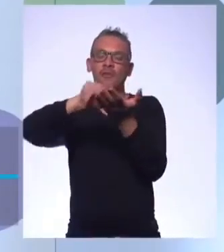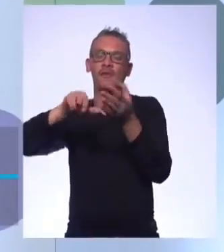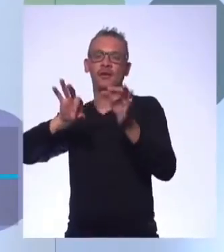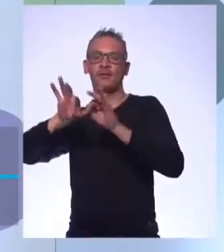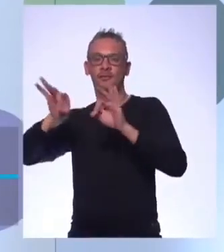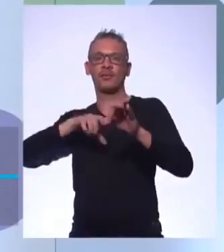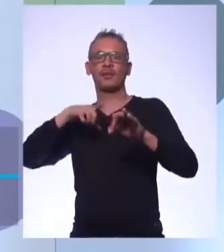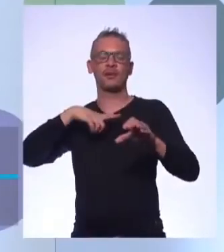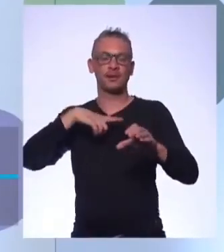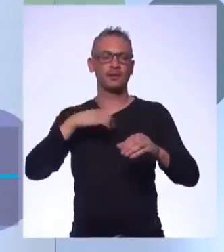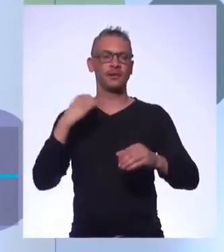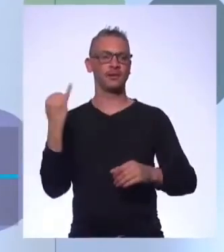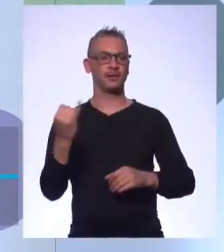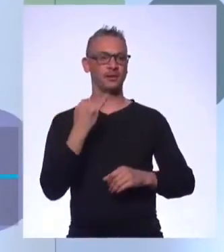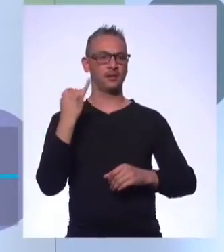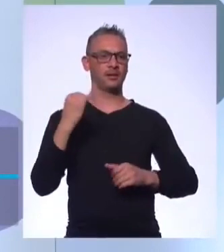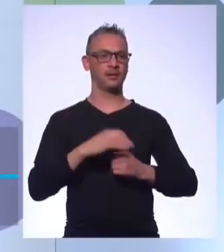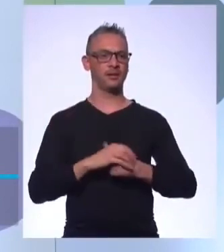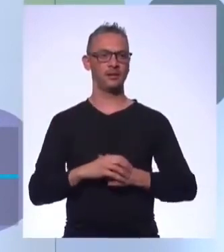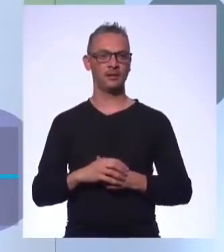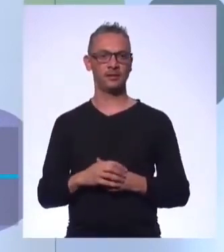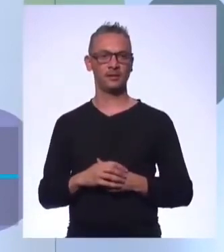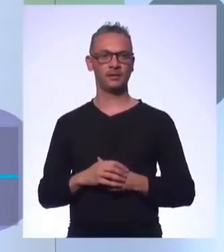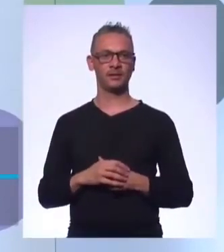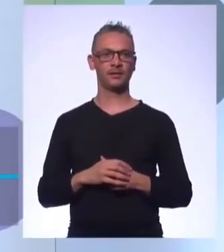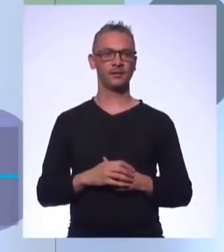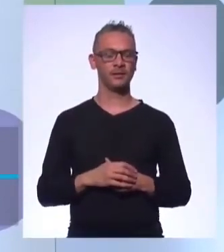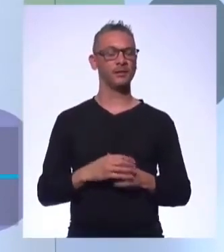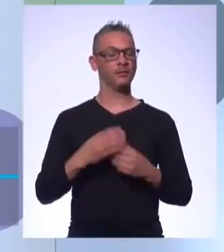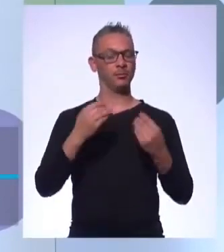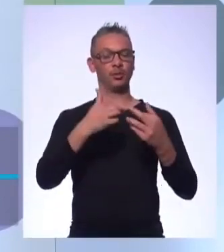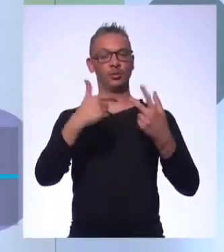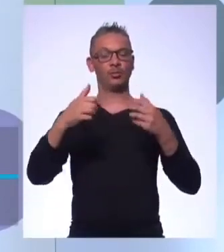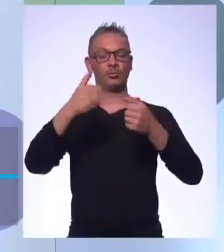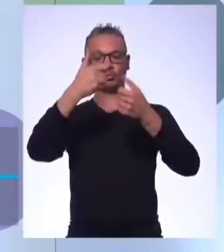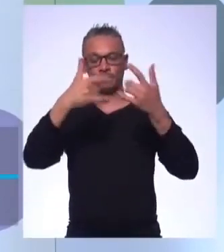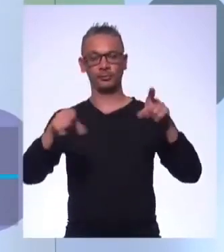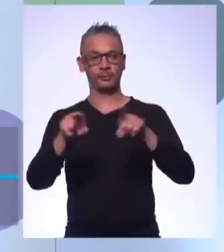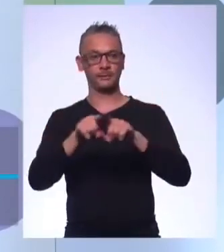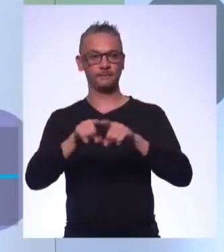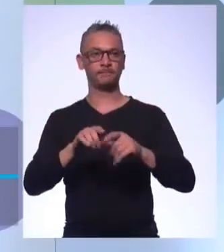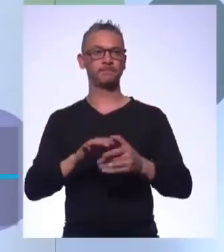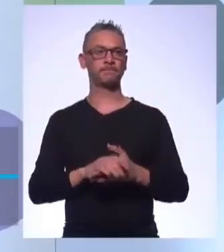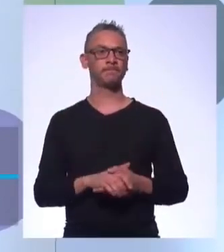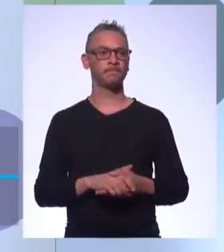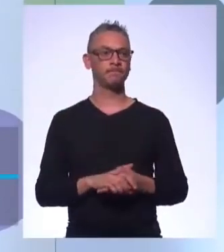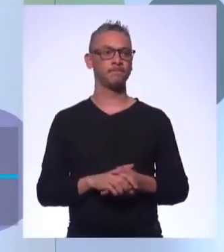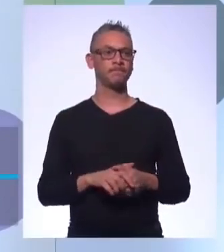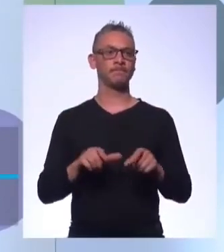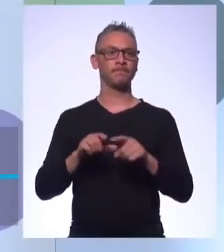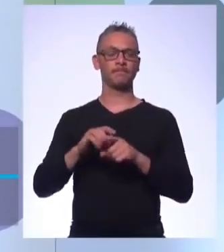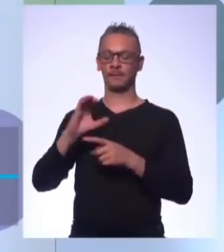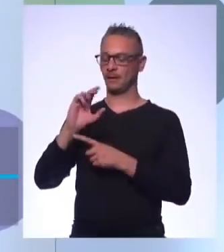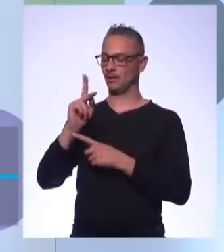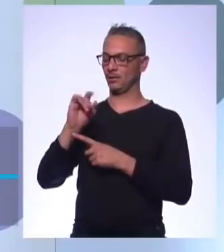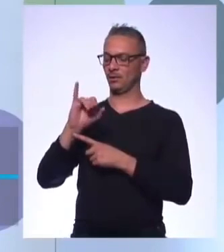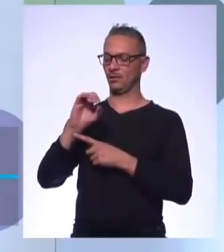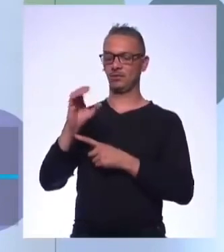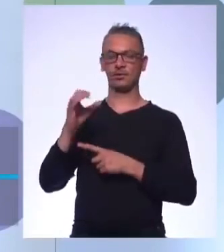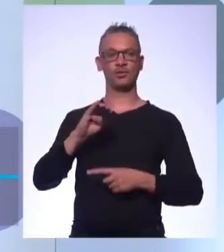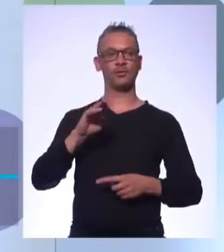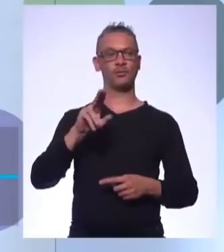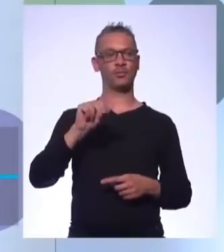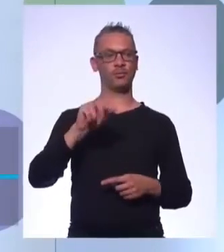ali dentro do clipe. Gente, This is America é incrível. É muita reivindicação. Construção do Chico Buarque. Construção do Chico